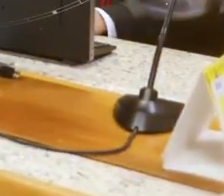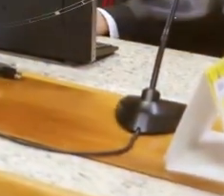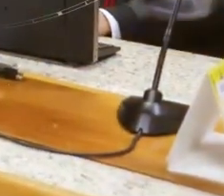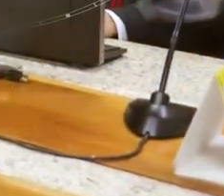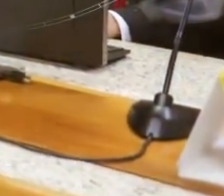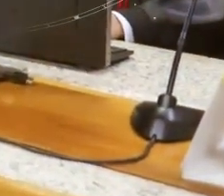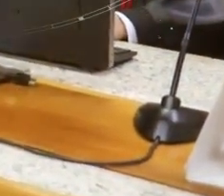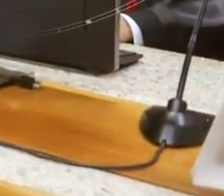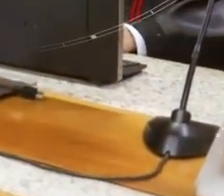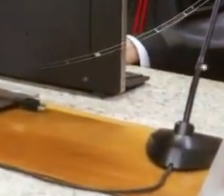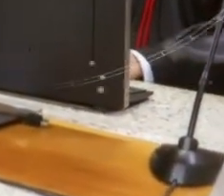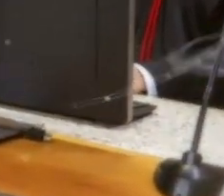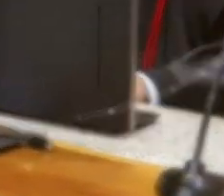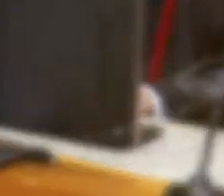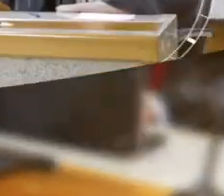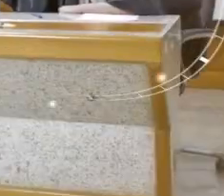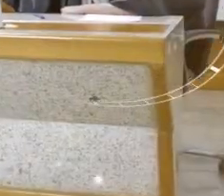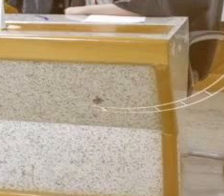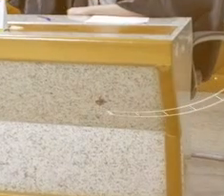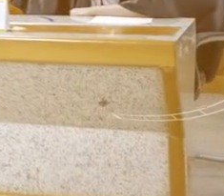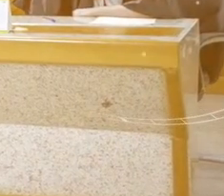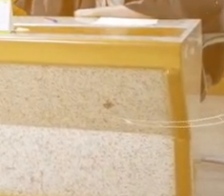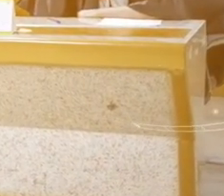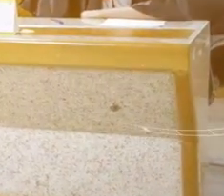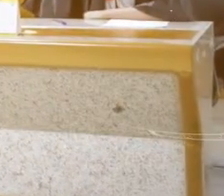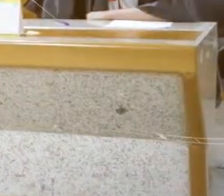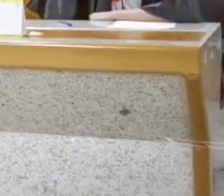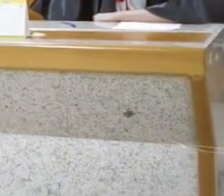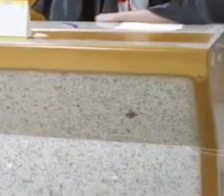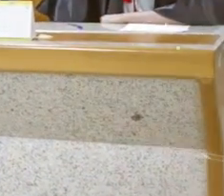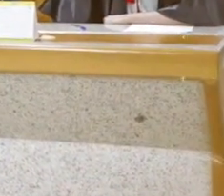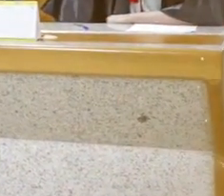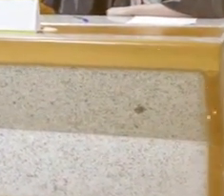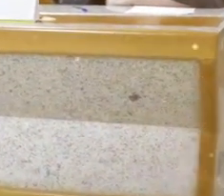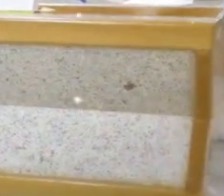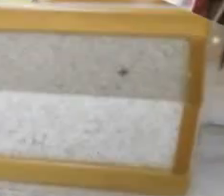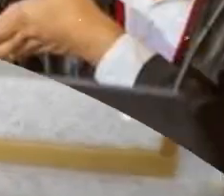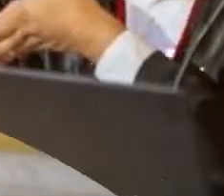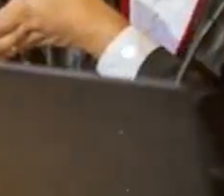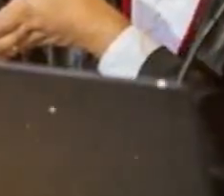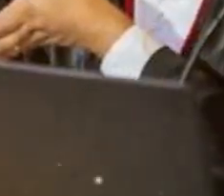sequência de mais do plenário do Tribunal Regional Eleitoral da Amapá e seus magistrados.